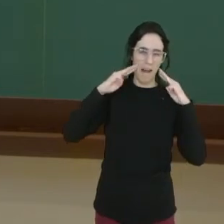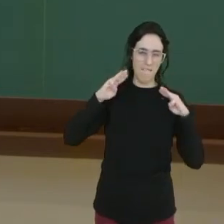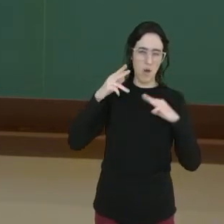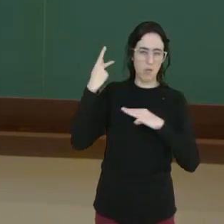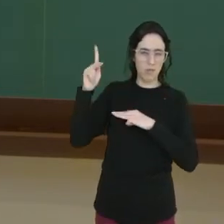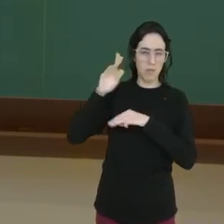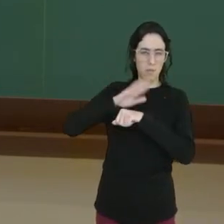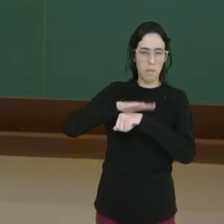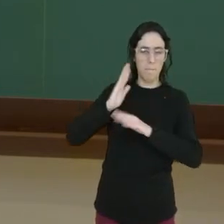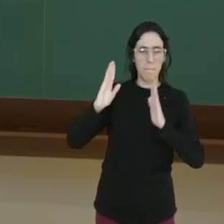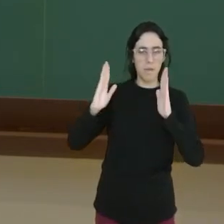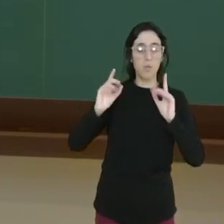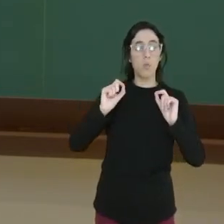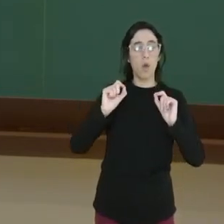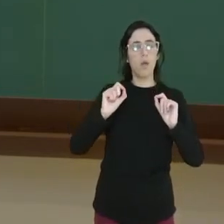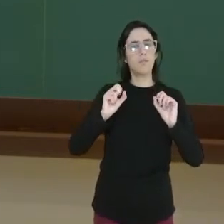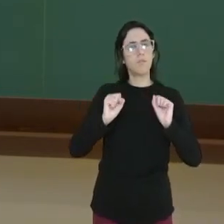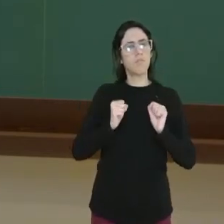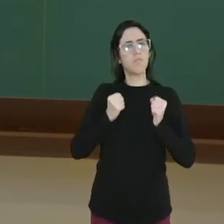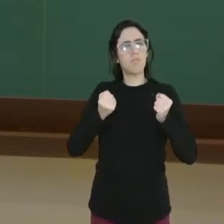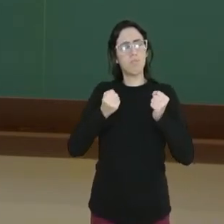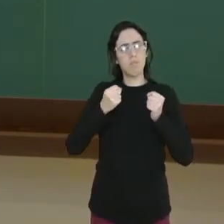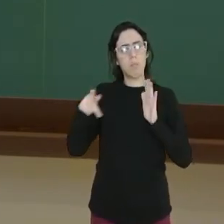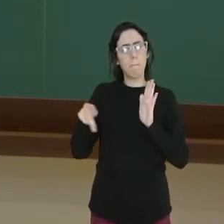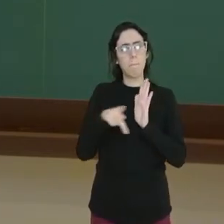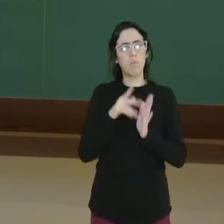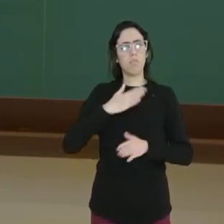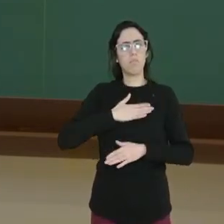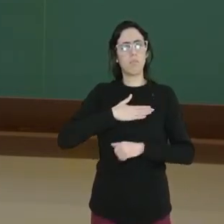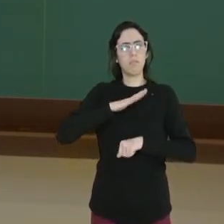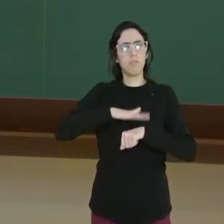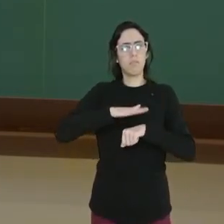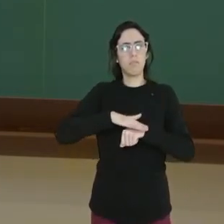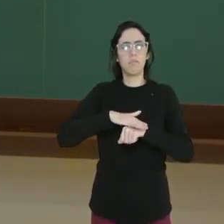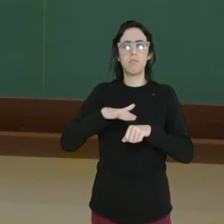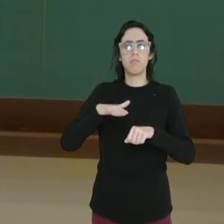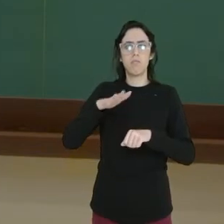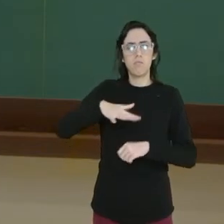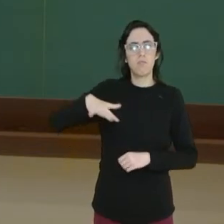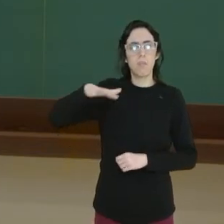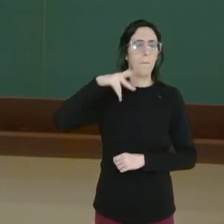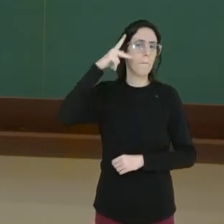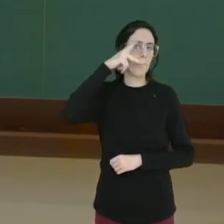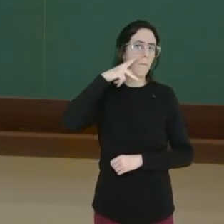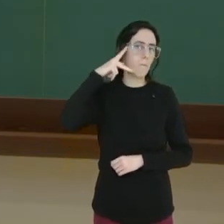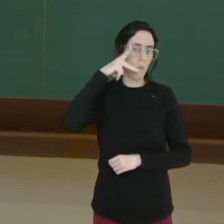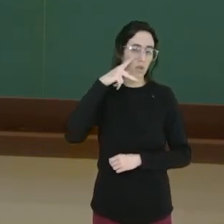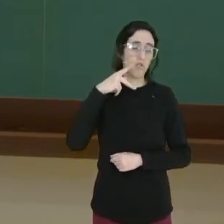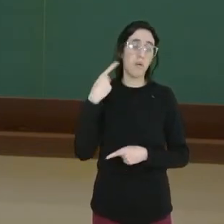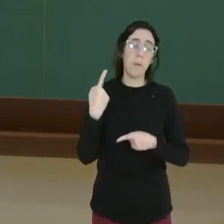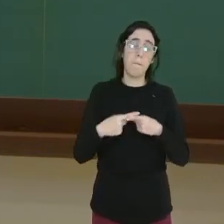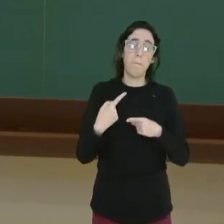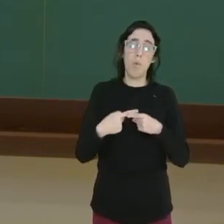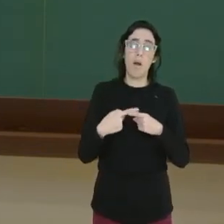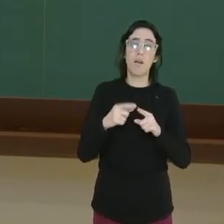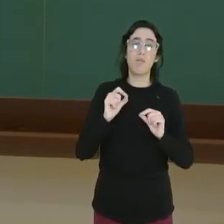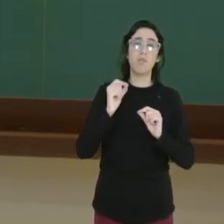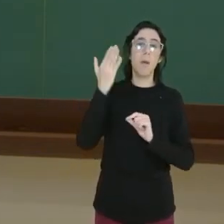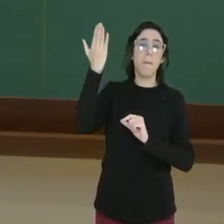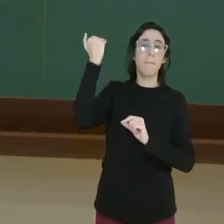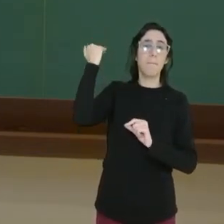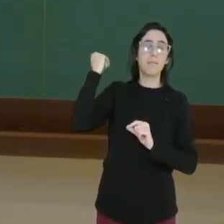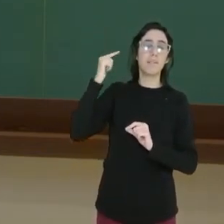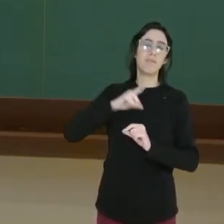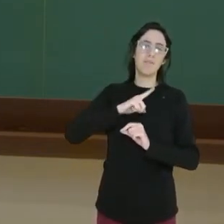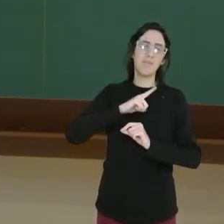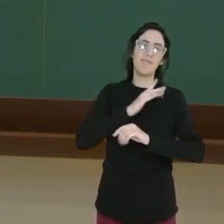essa autonomia do exercício político, da realização da política, justamente porque eles vinham de um contexto de Idade